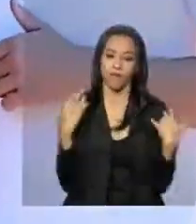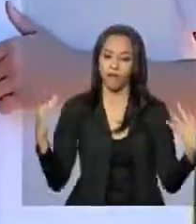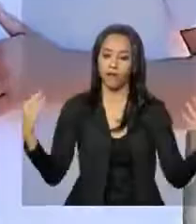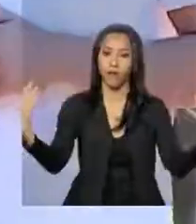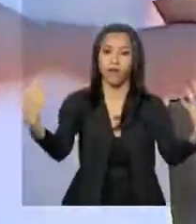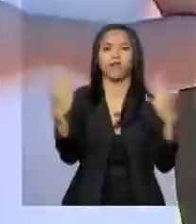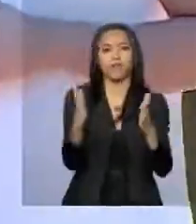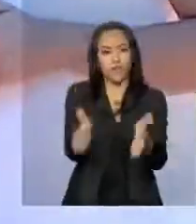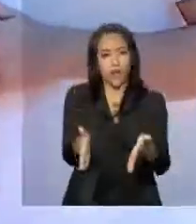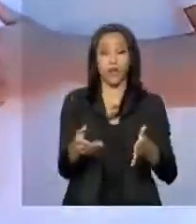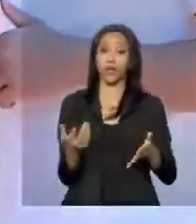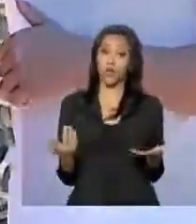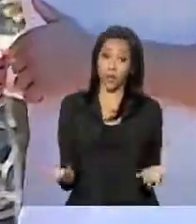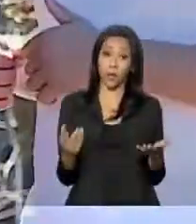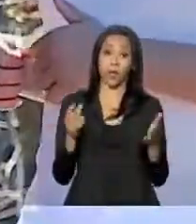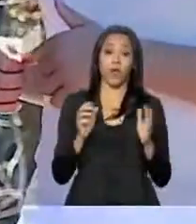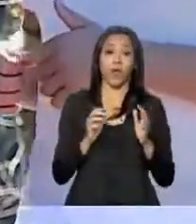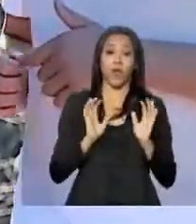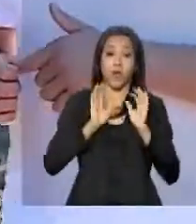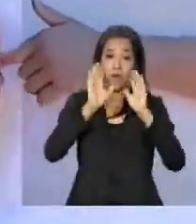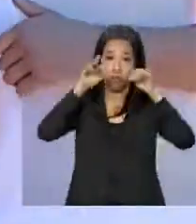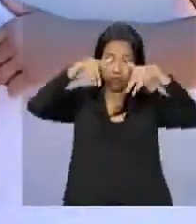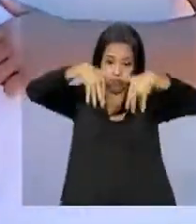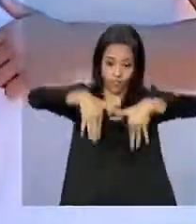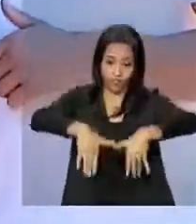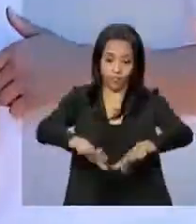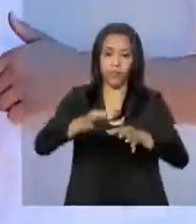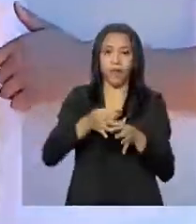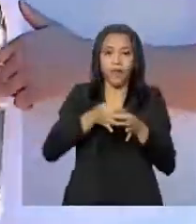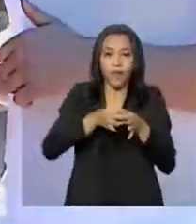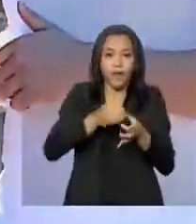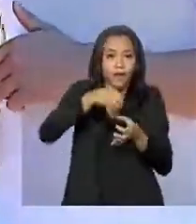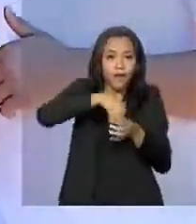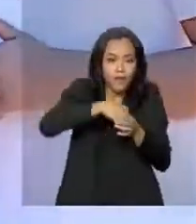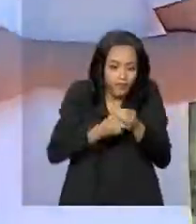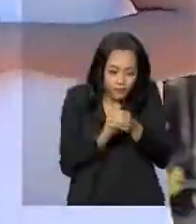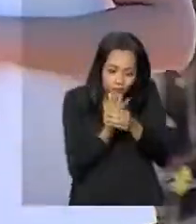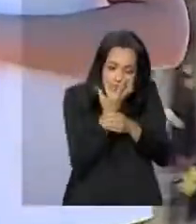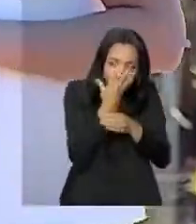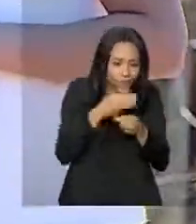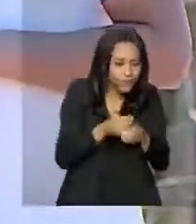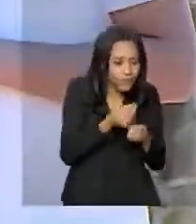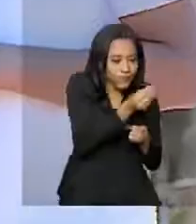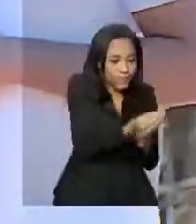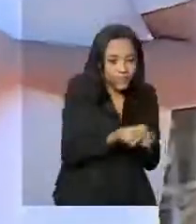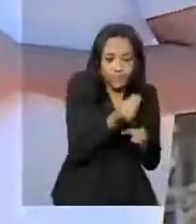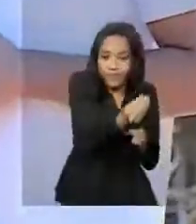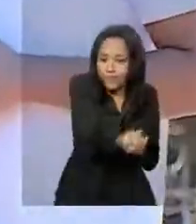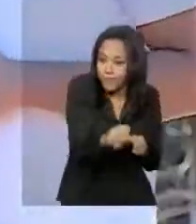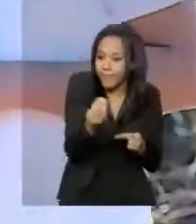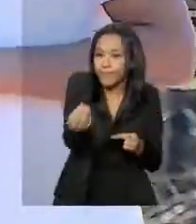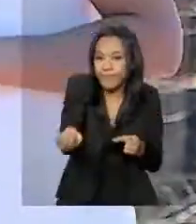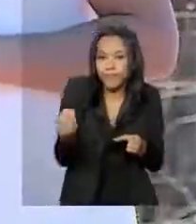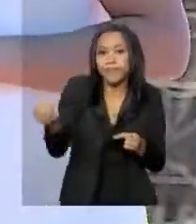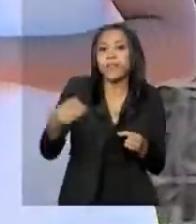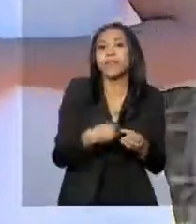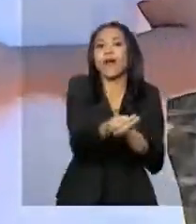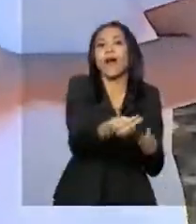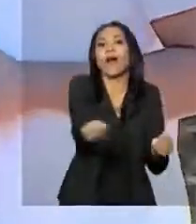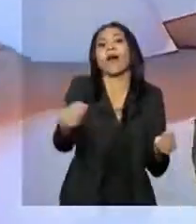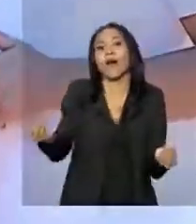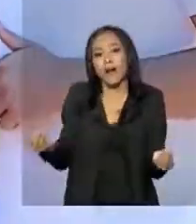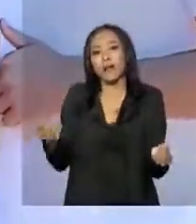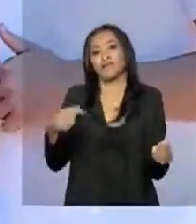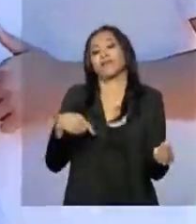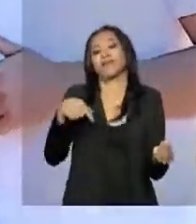a Itaipu fornece mudas para os proprietários rurais da Bacia do Paraná 3 e mais